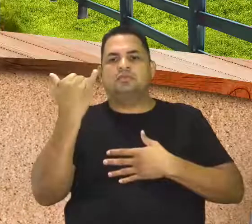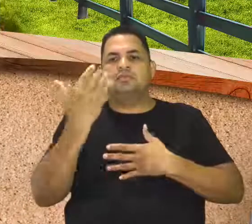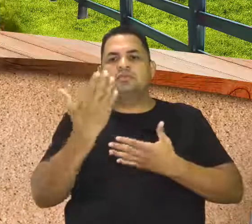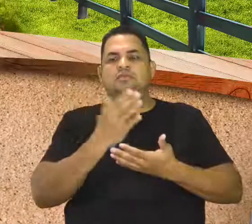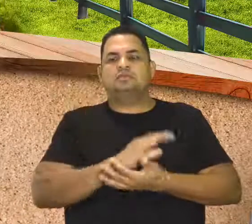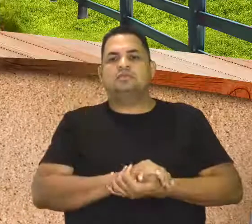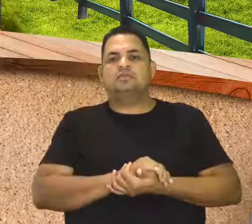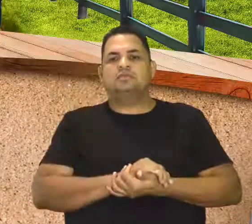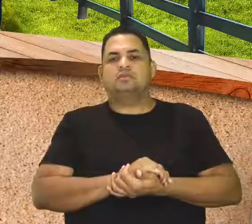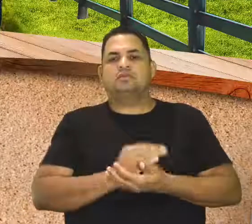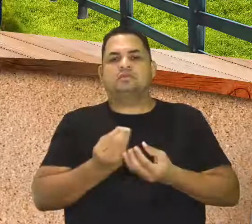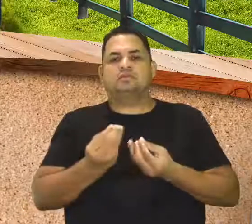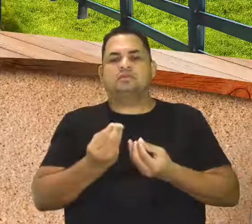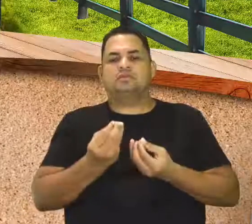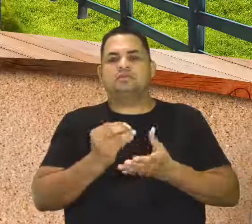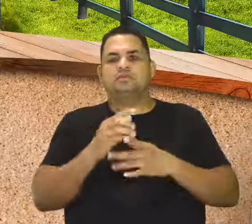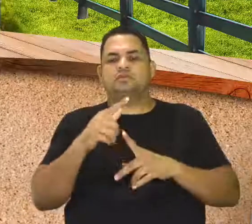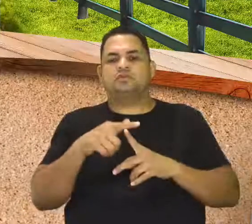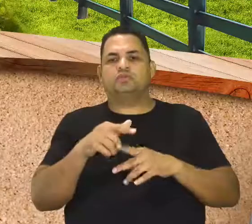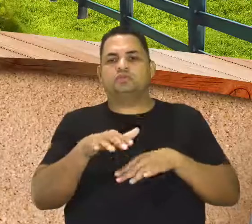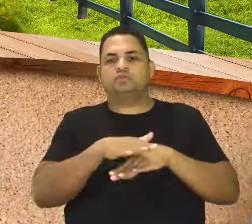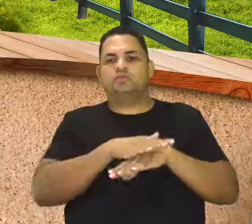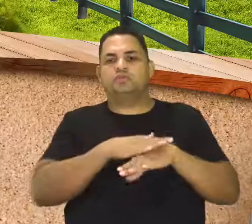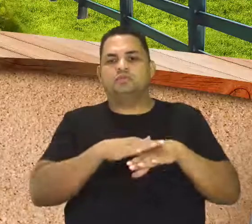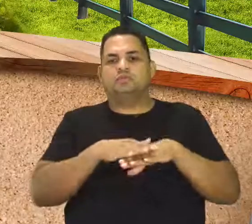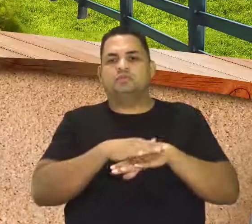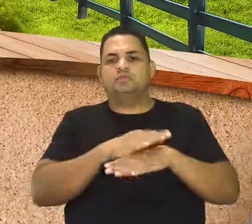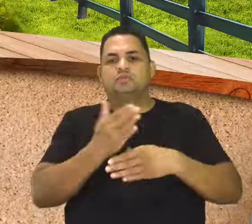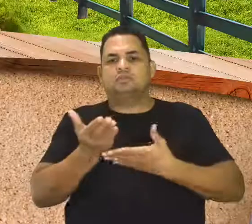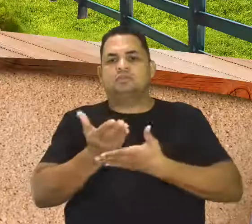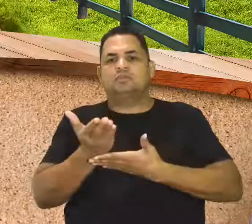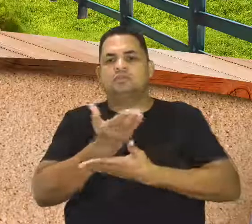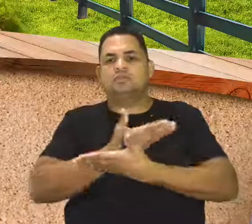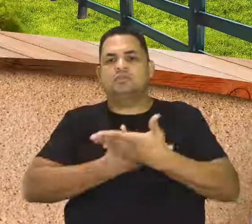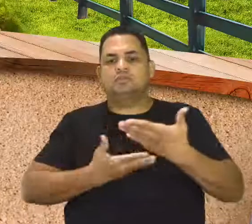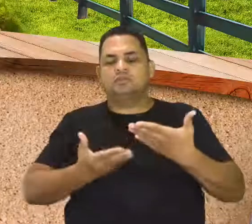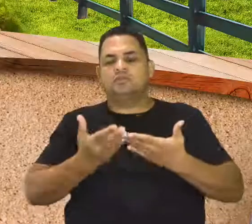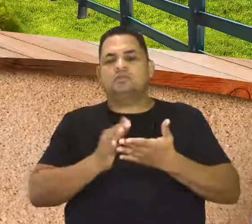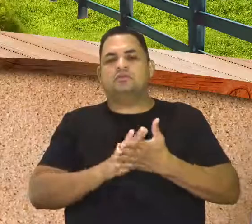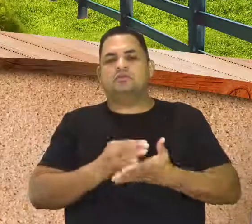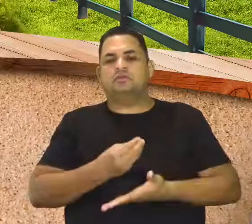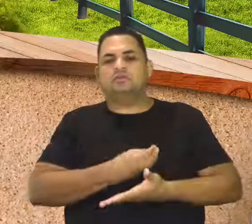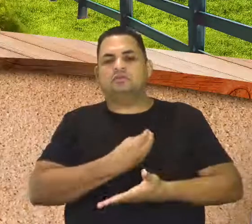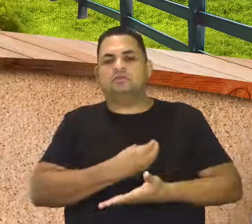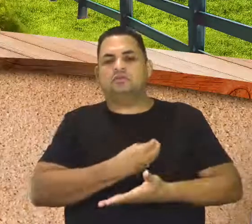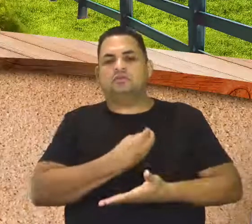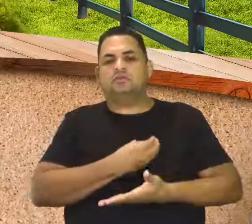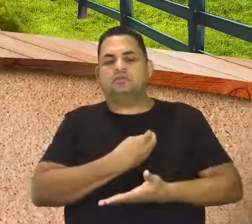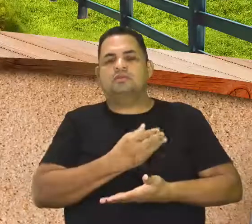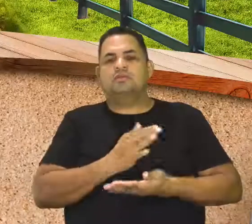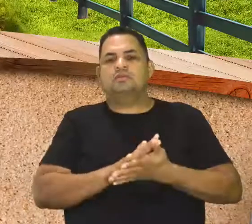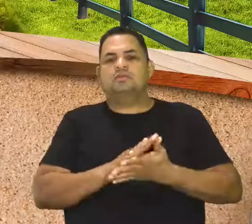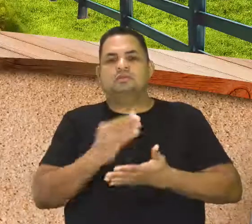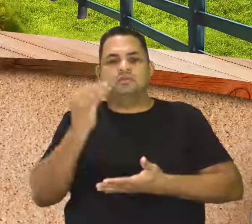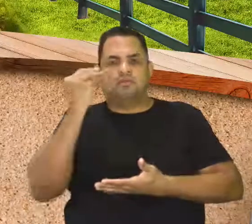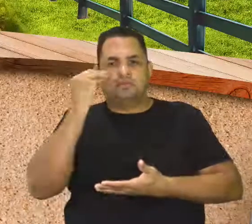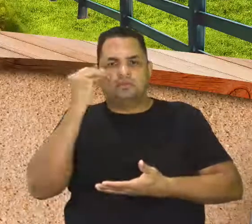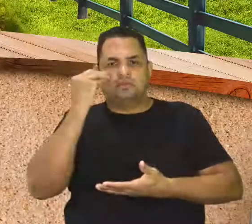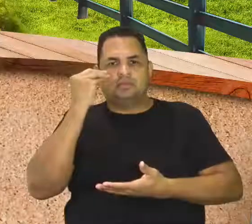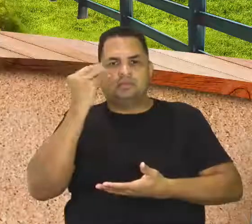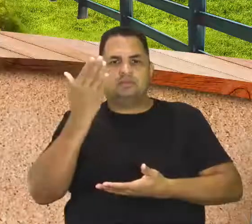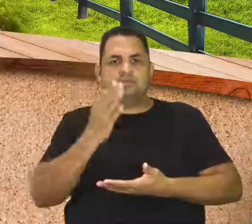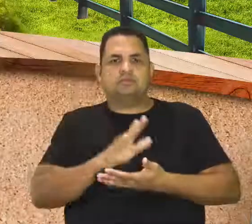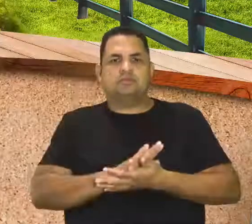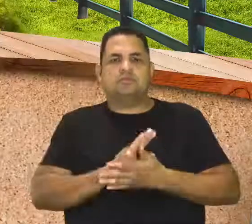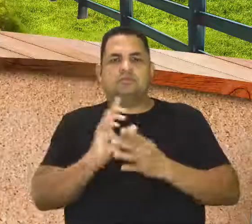esse tipo de conversa, esse tipo de troca, de vivência das experiências